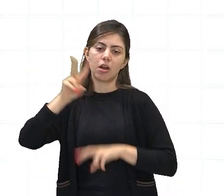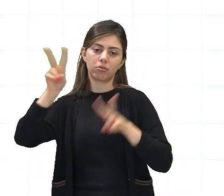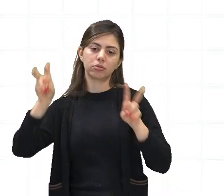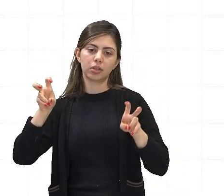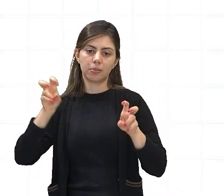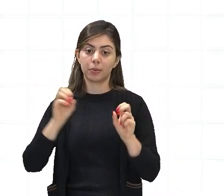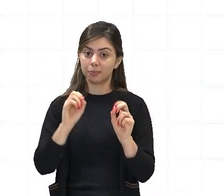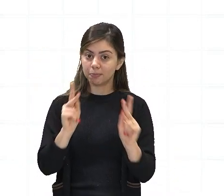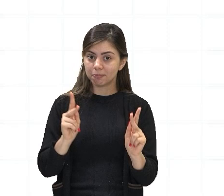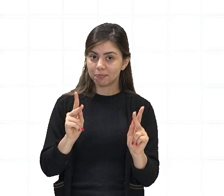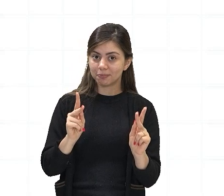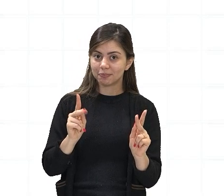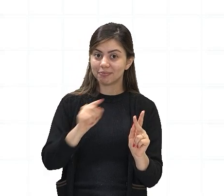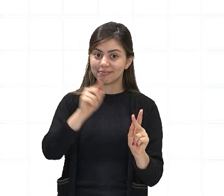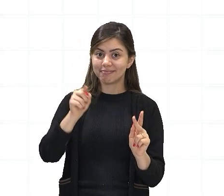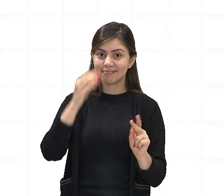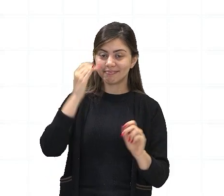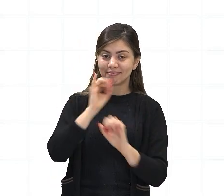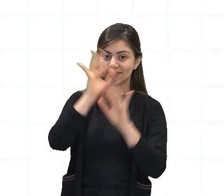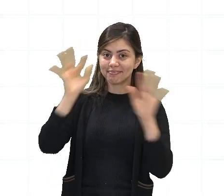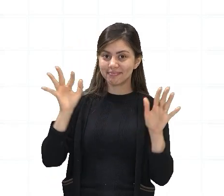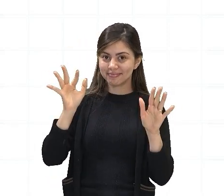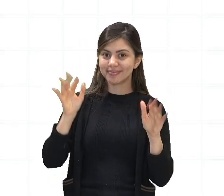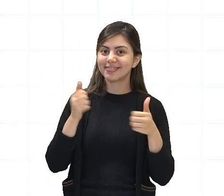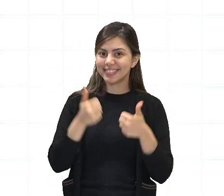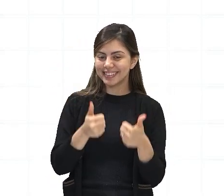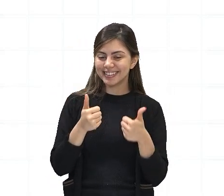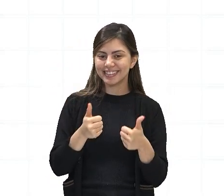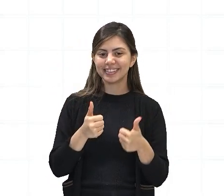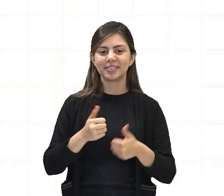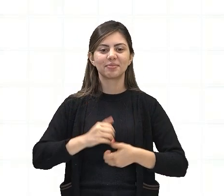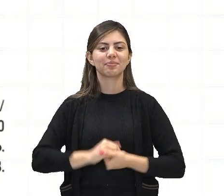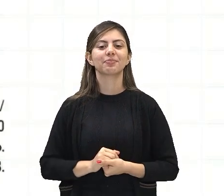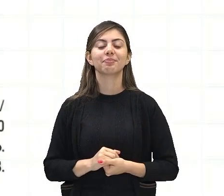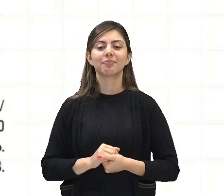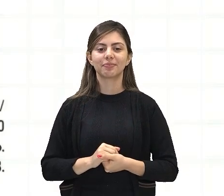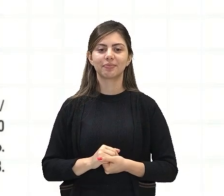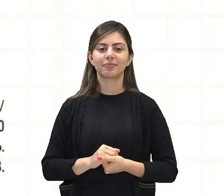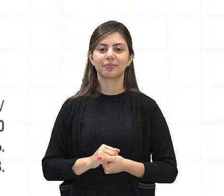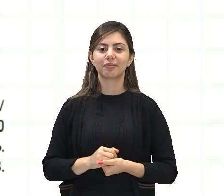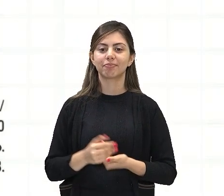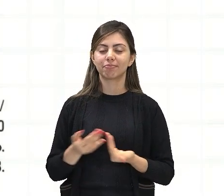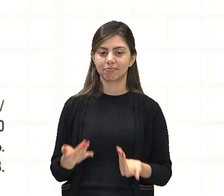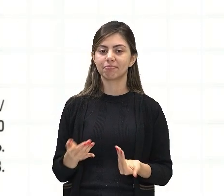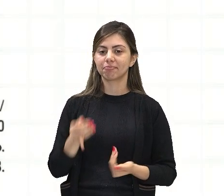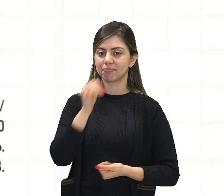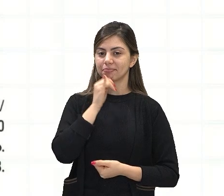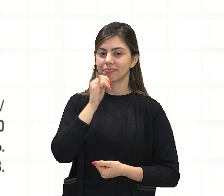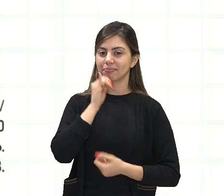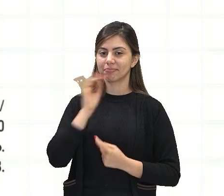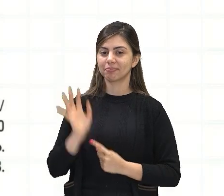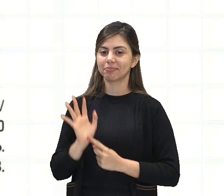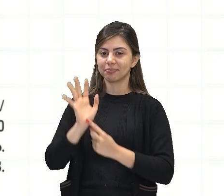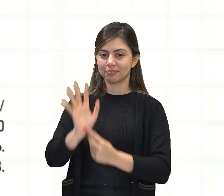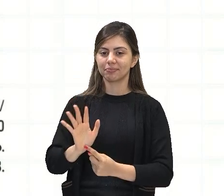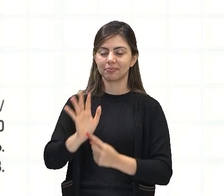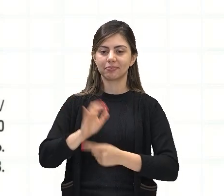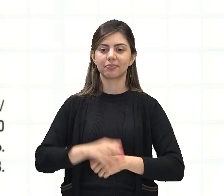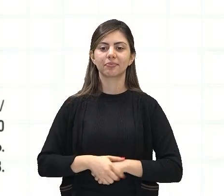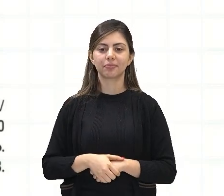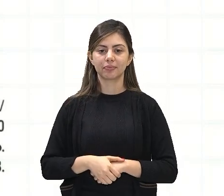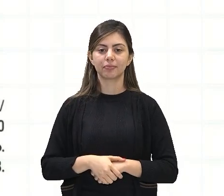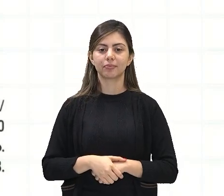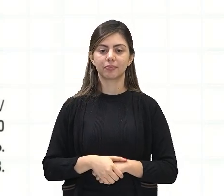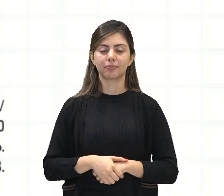Ficou claro para você? Ficou, eu tenho certeza. Seguindo, então, Nós temos aqui exemplo